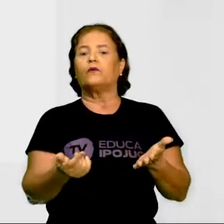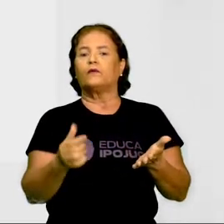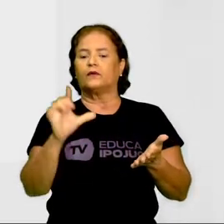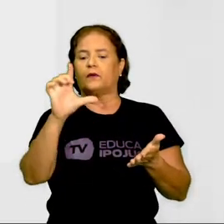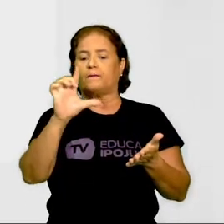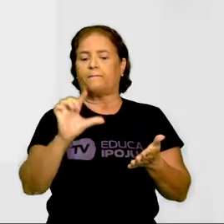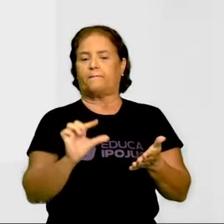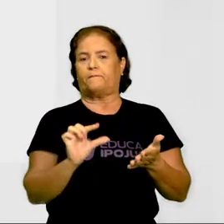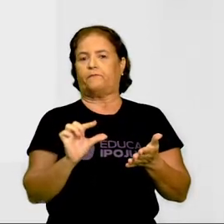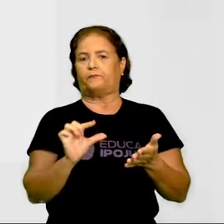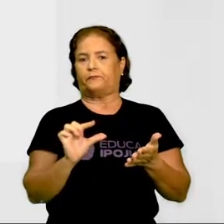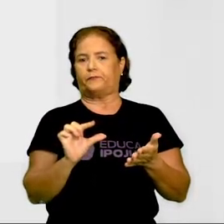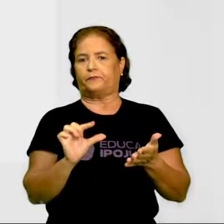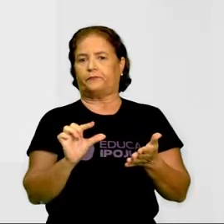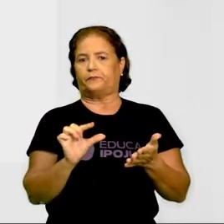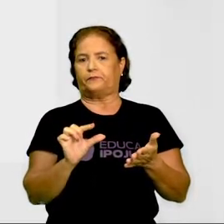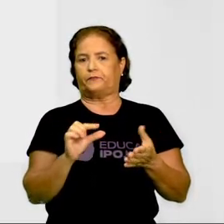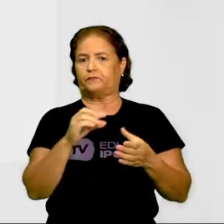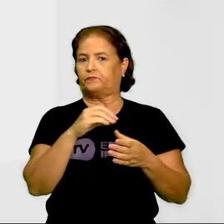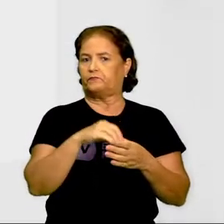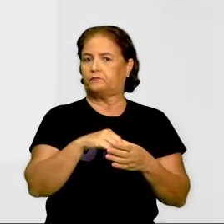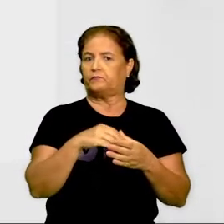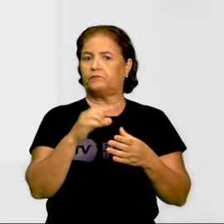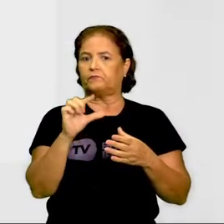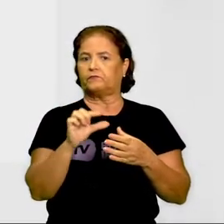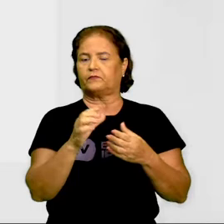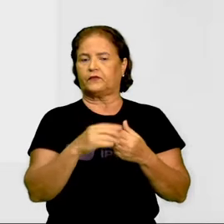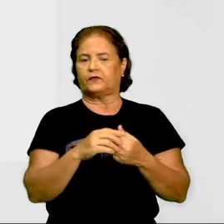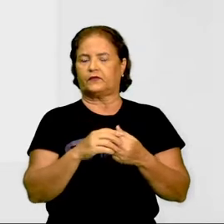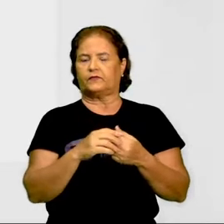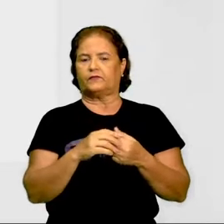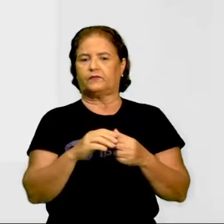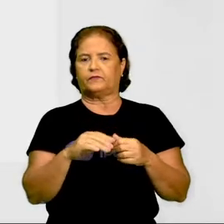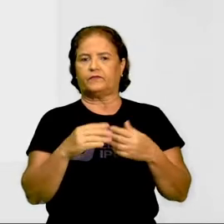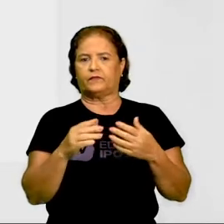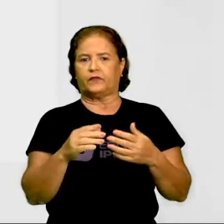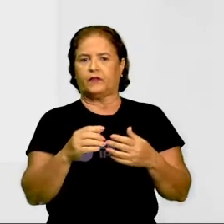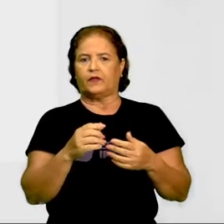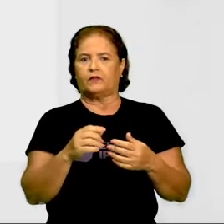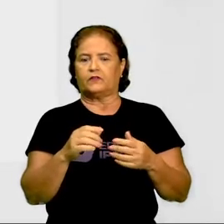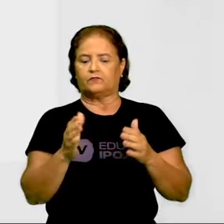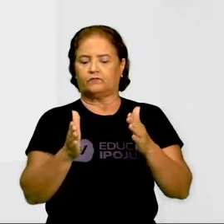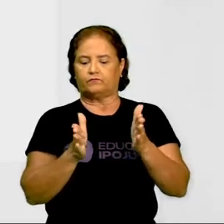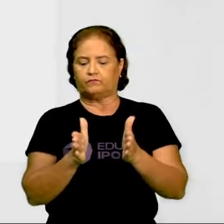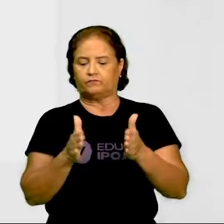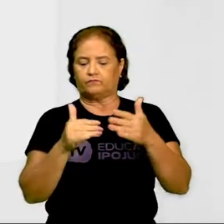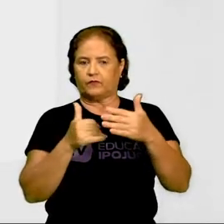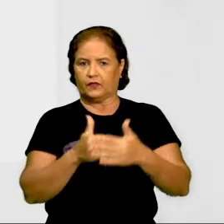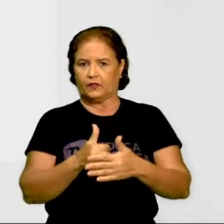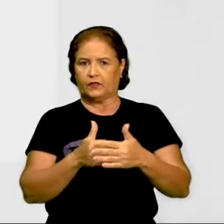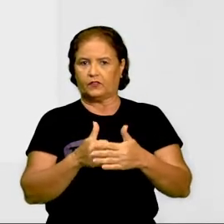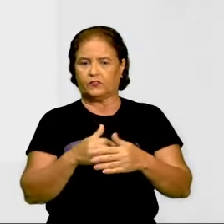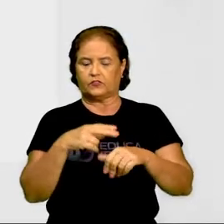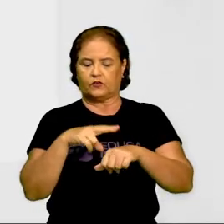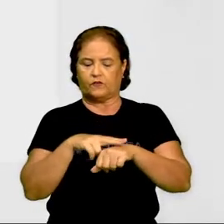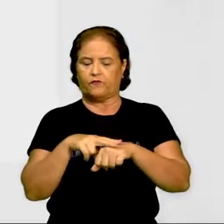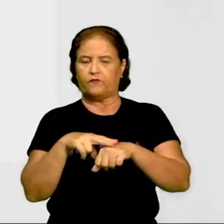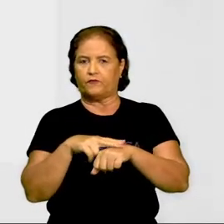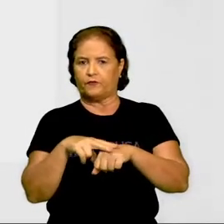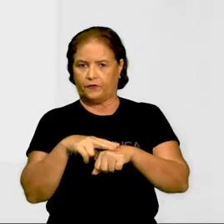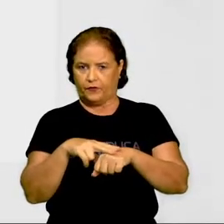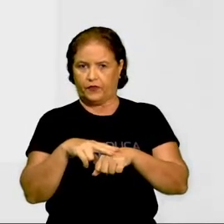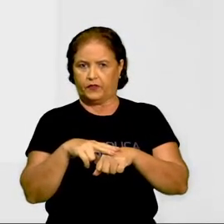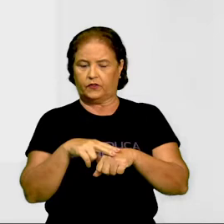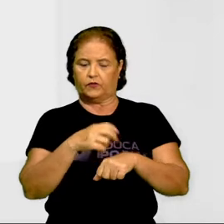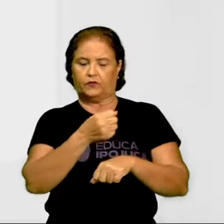menos? E aí, descobriram? Muito bem, é a caixa verde, a caixa